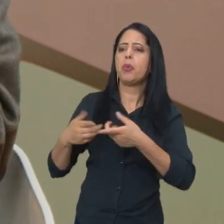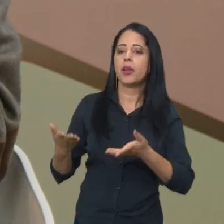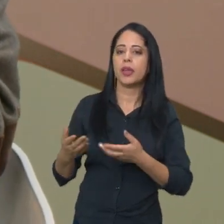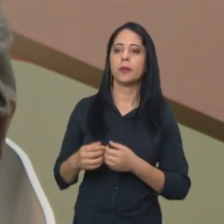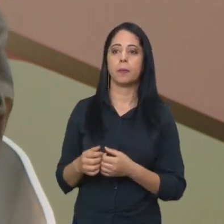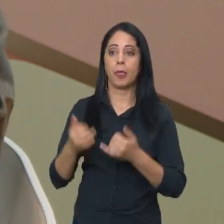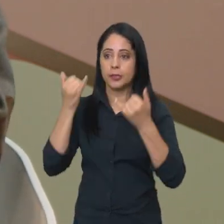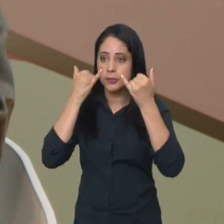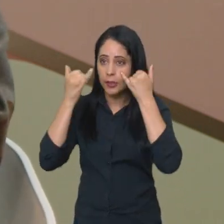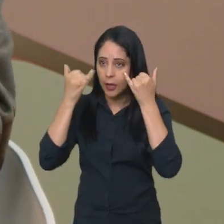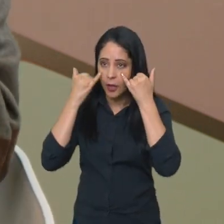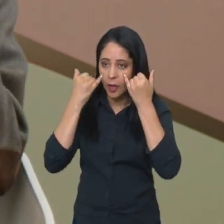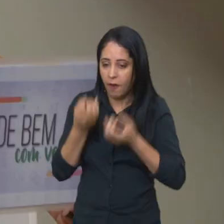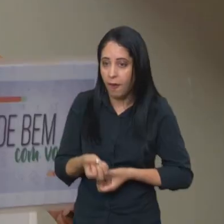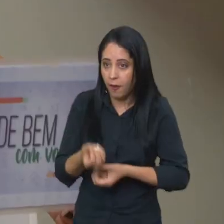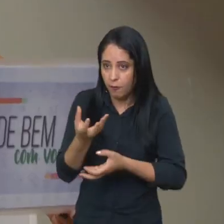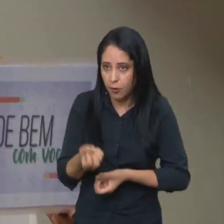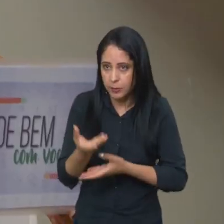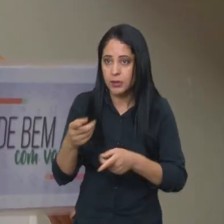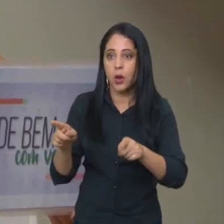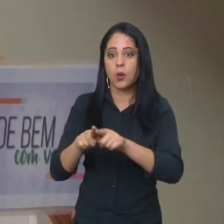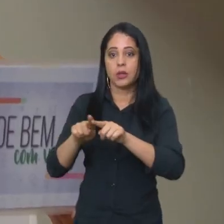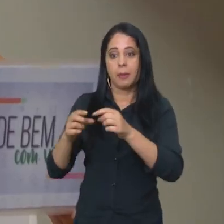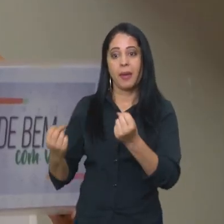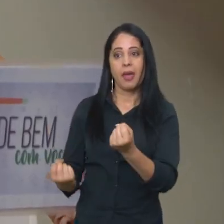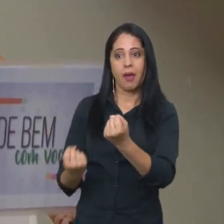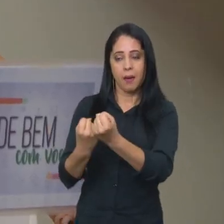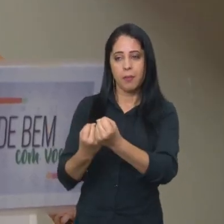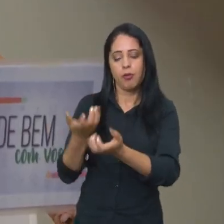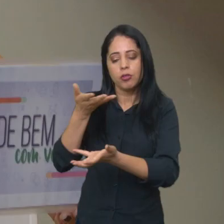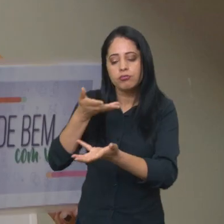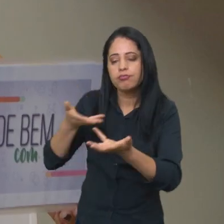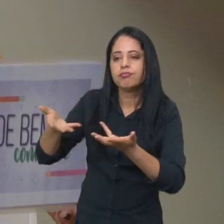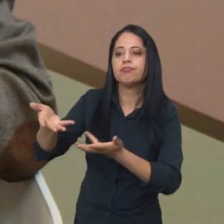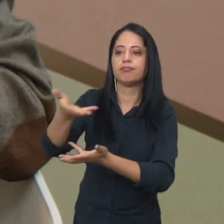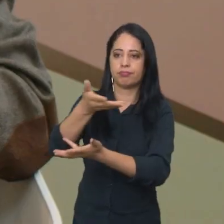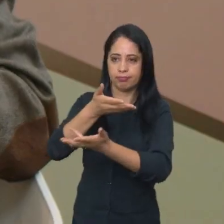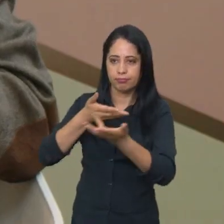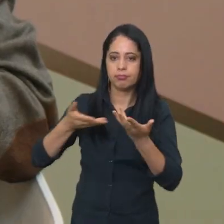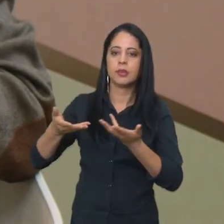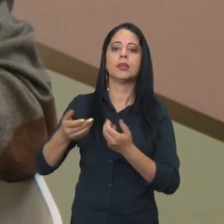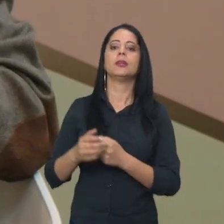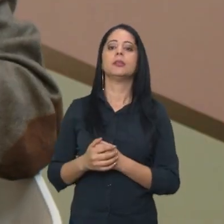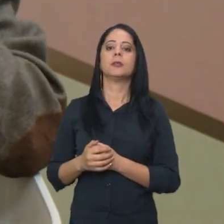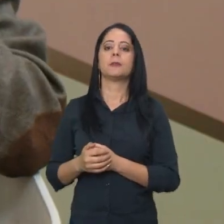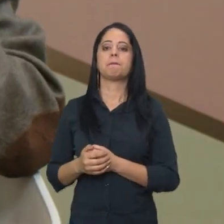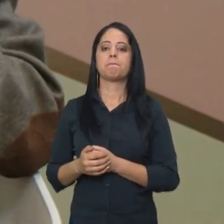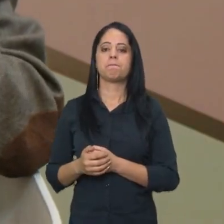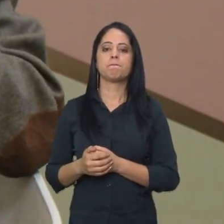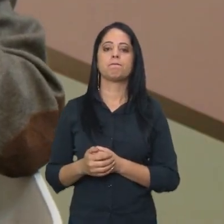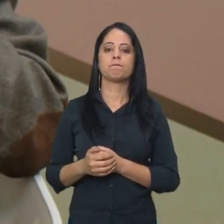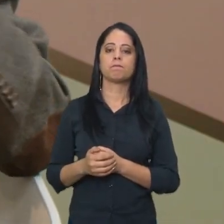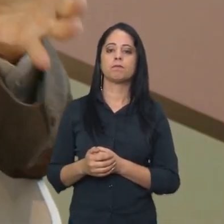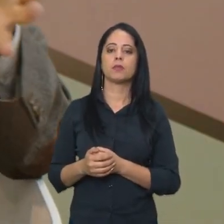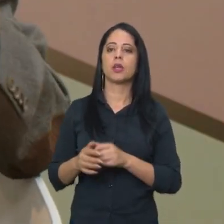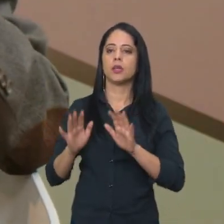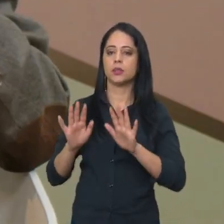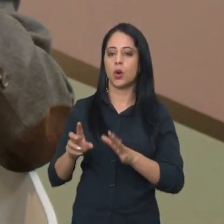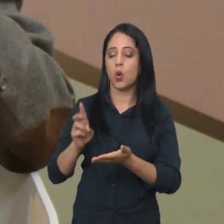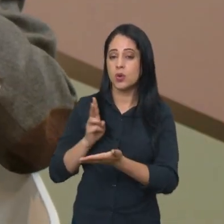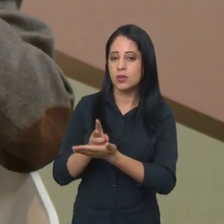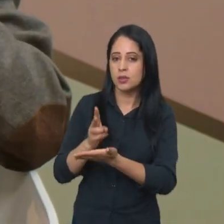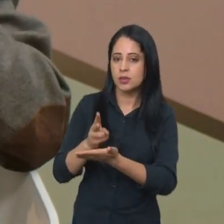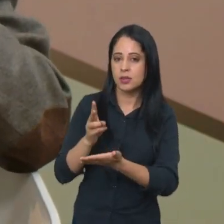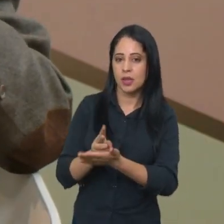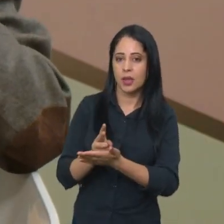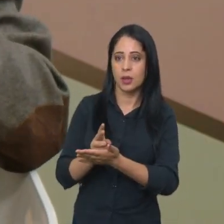ele é informativo e grupo de apoio. As nossas reuniões presenciais a gente deve voltar pontualmente, nós devemos